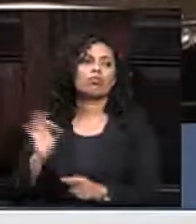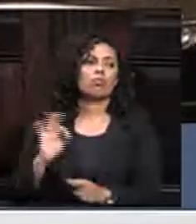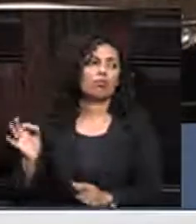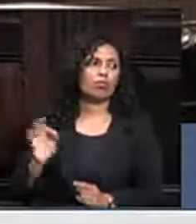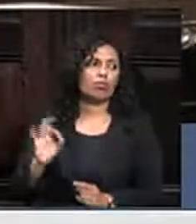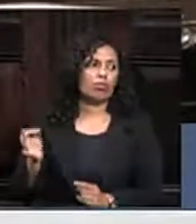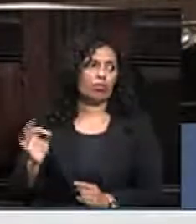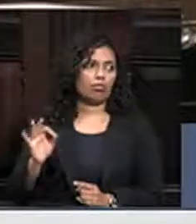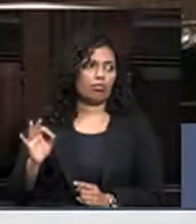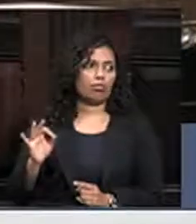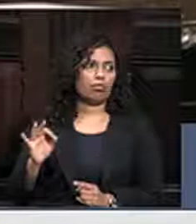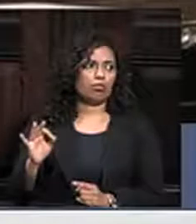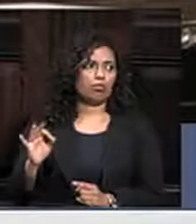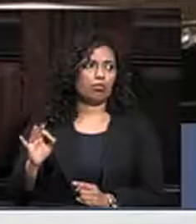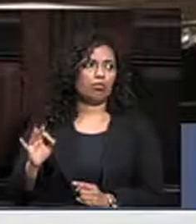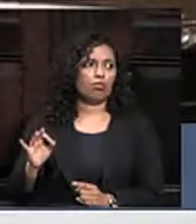imbróglio